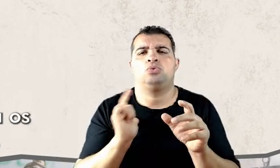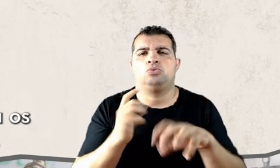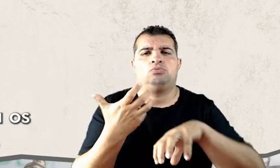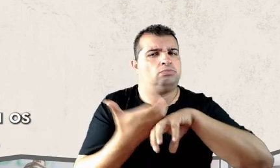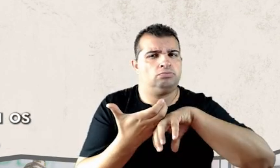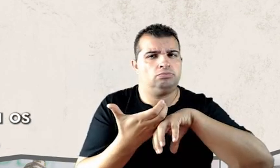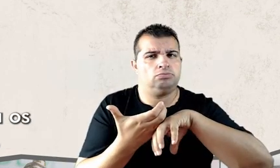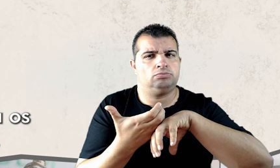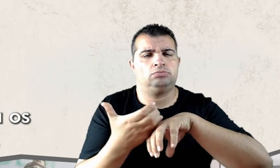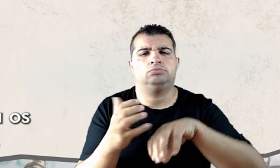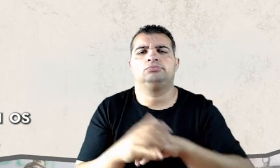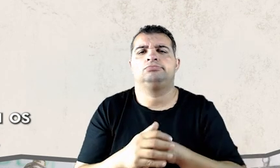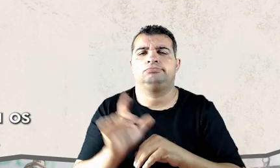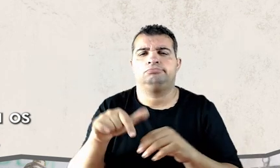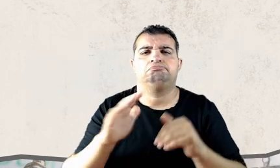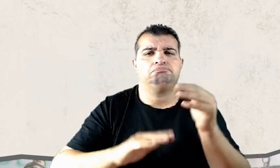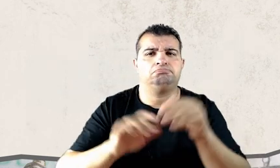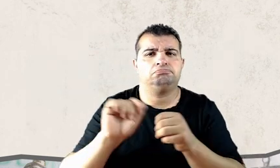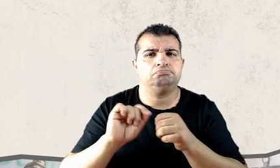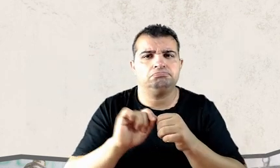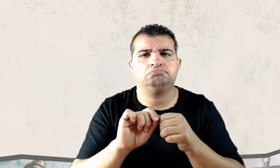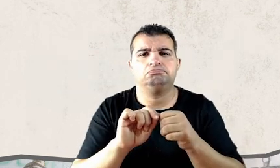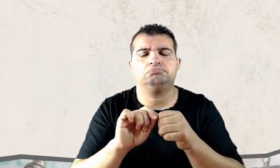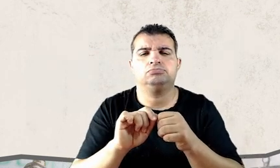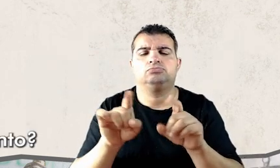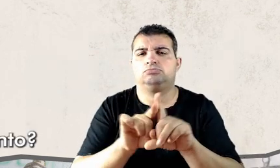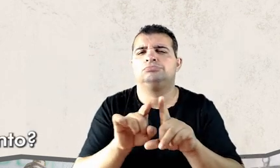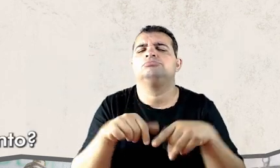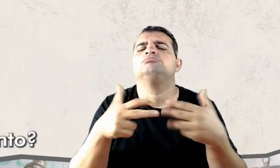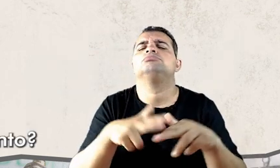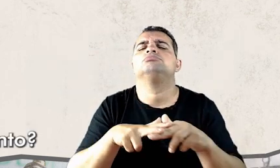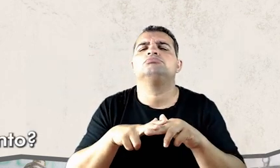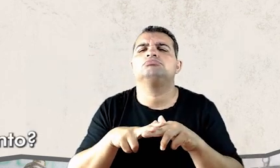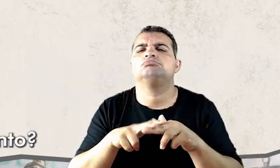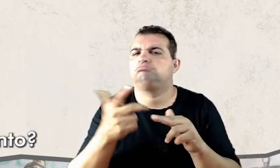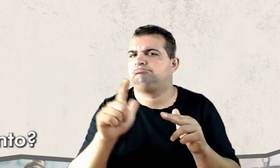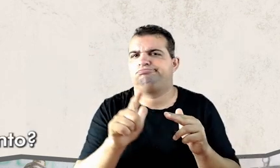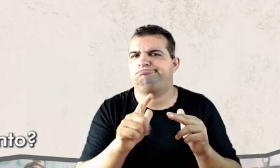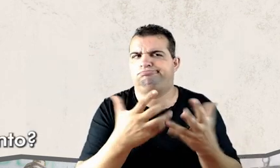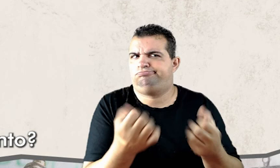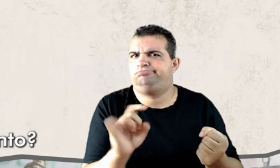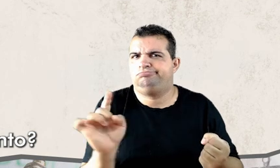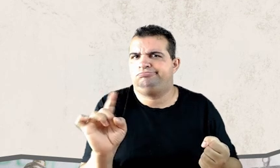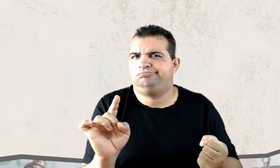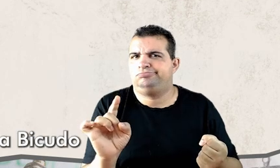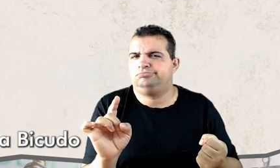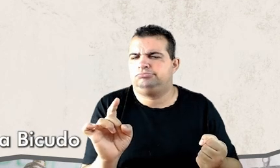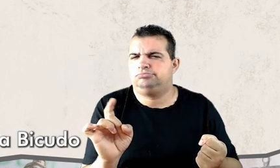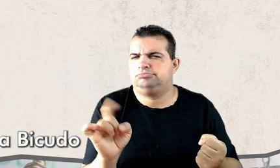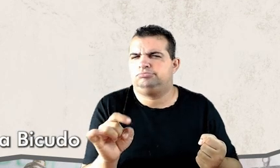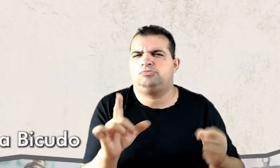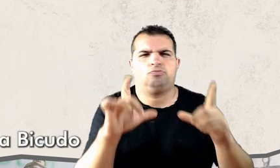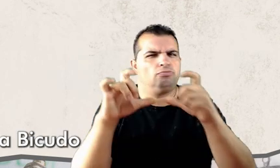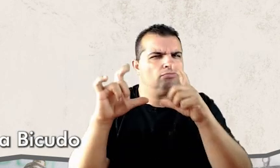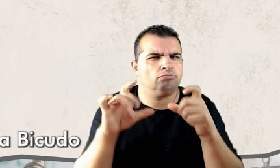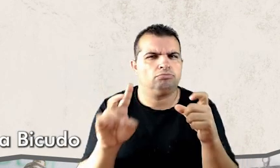os CRPs incorporarem o tema das relações raciais. E por que não há reconhecimento? Por que será